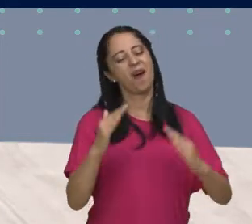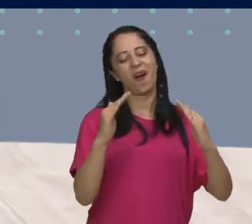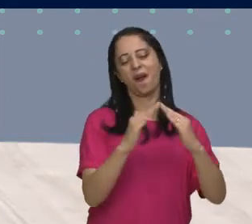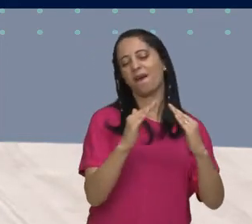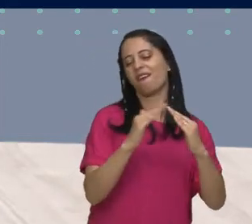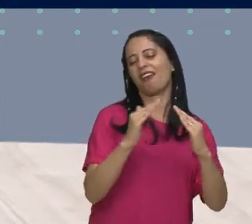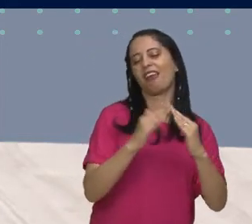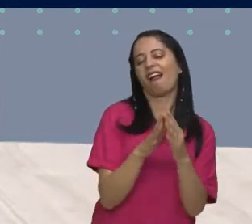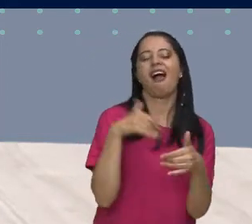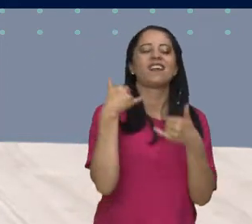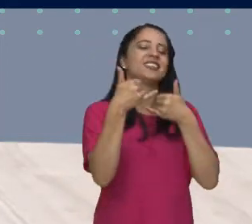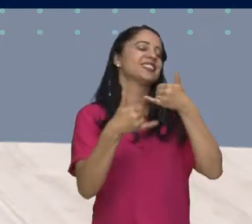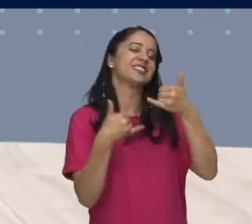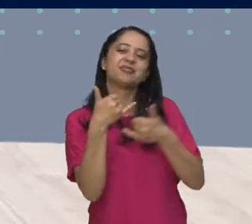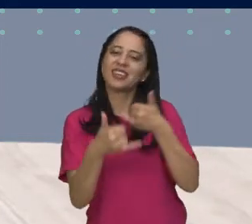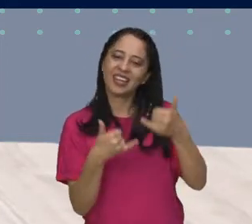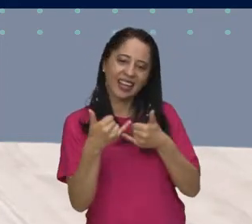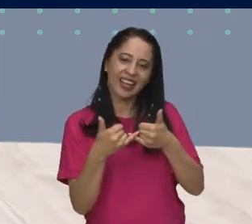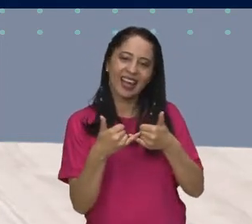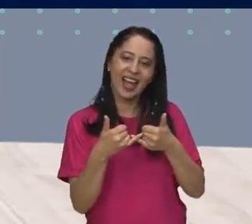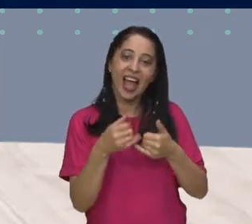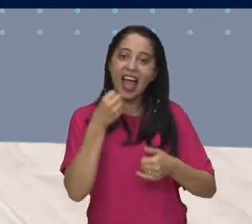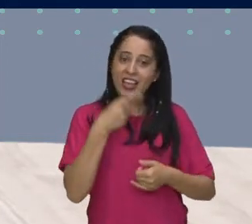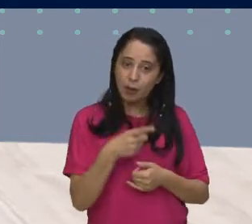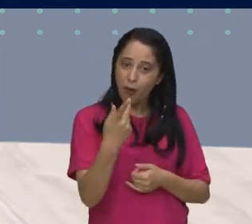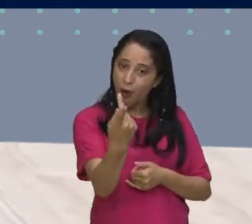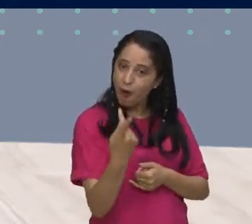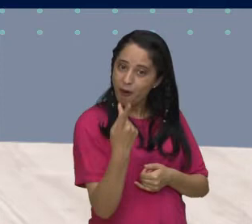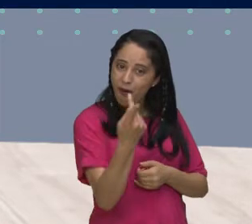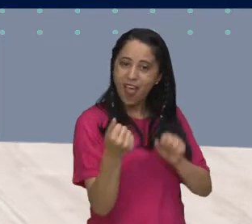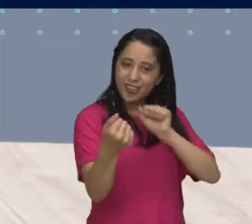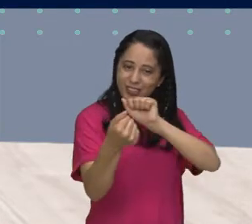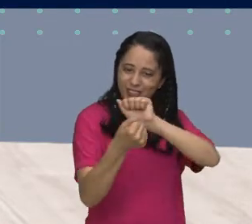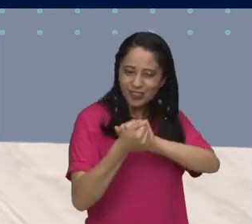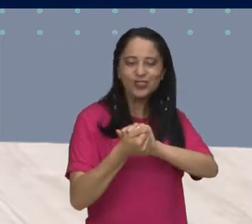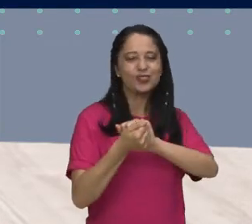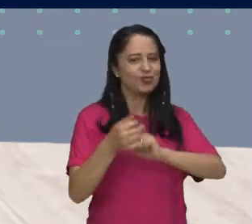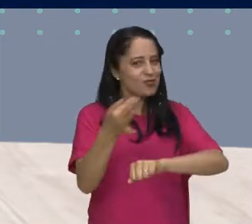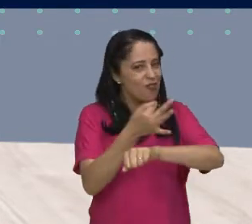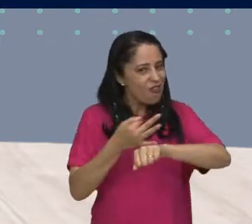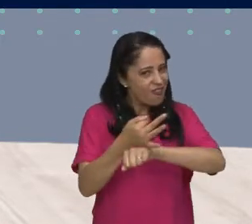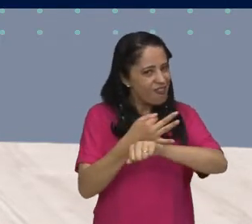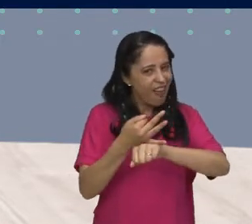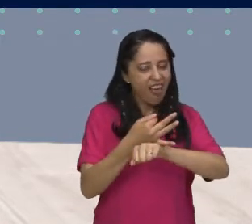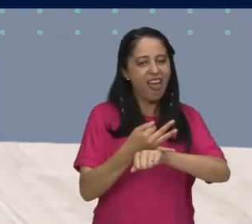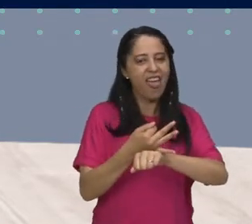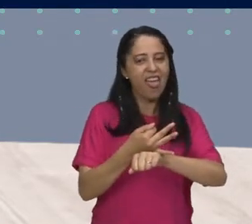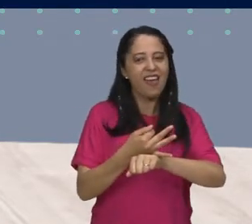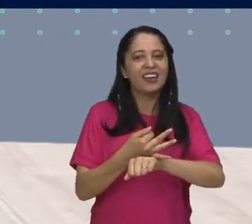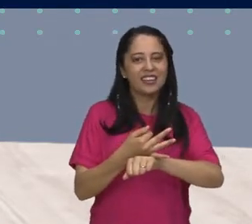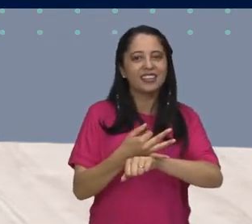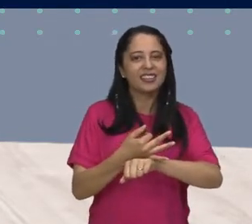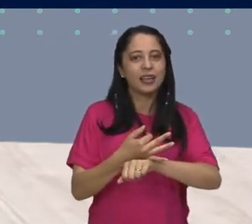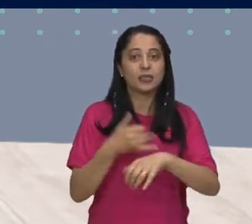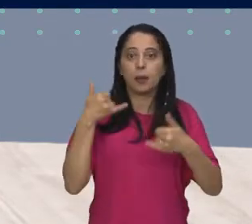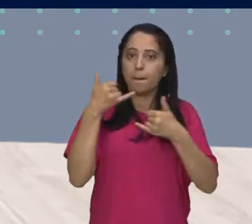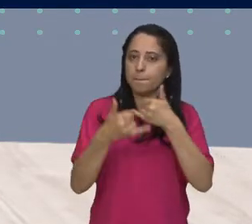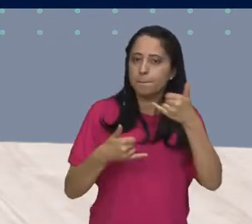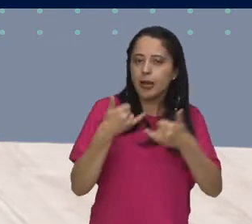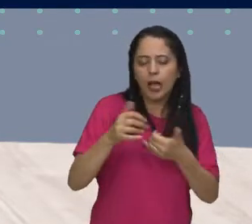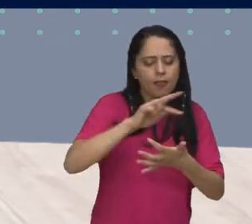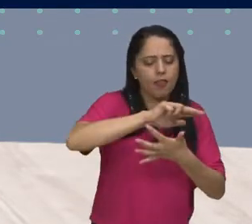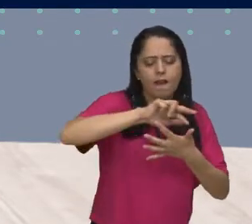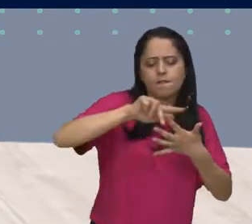se divertir! Que bom que vocês estão comigo, curtindo as férias! Com muitas brincadeiras,